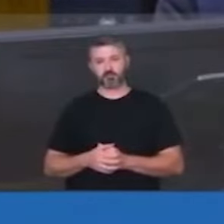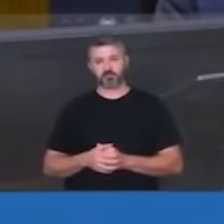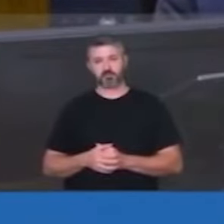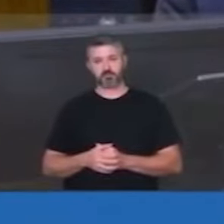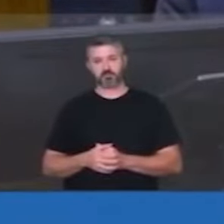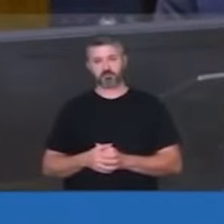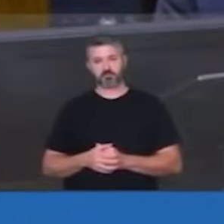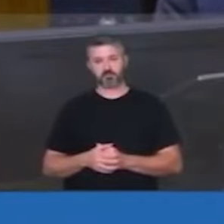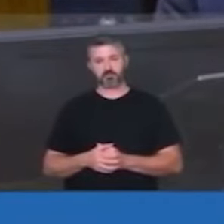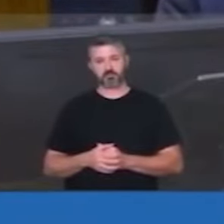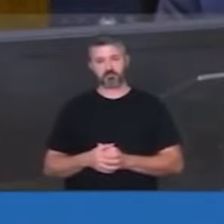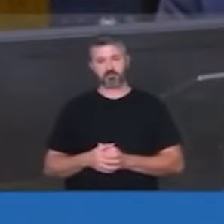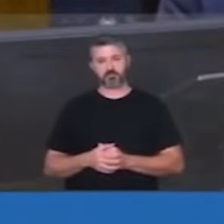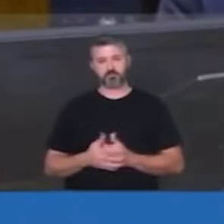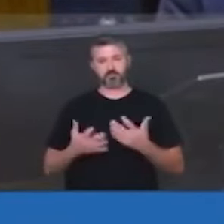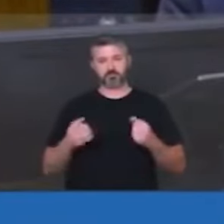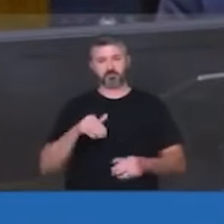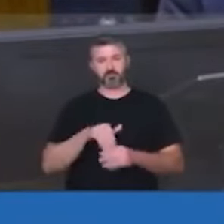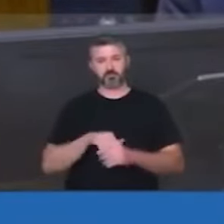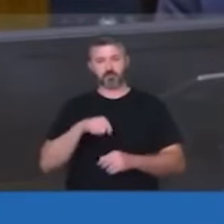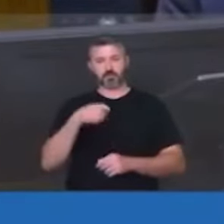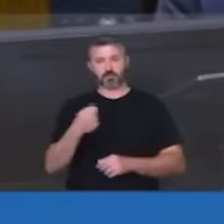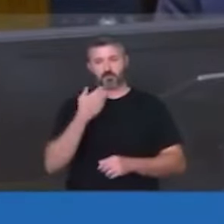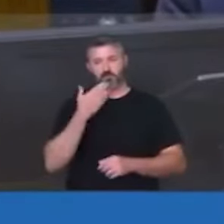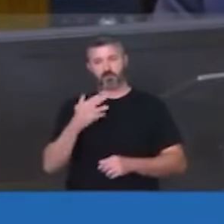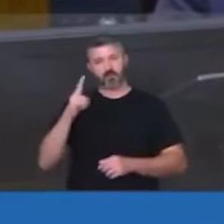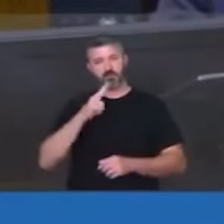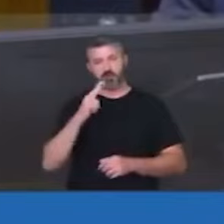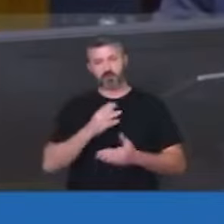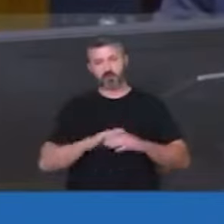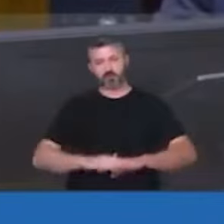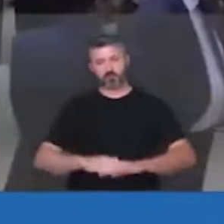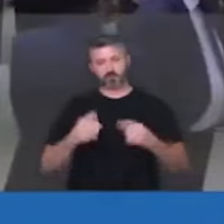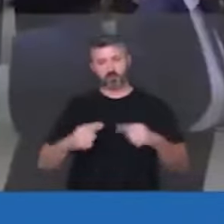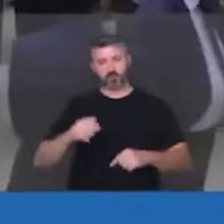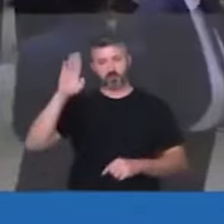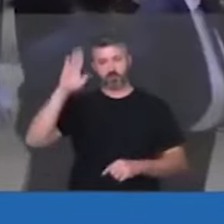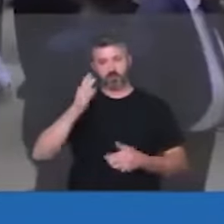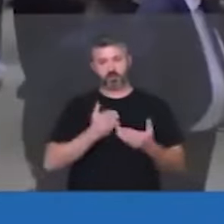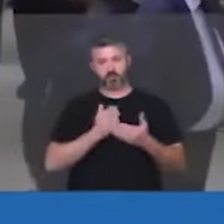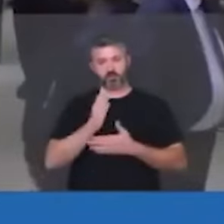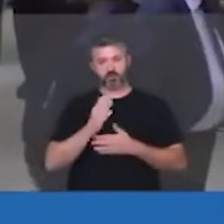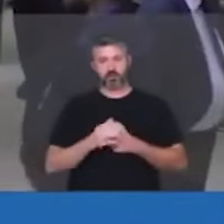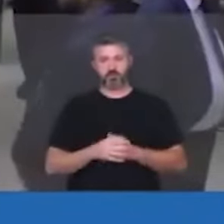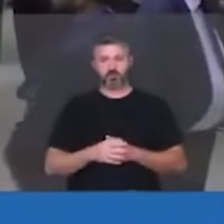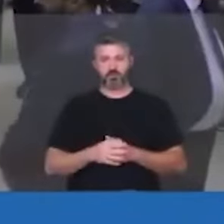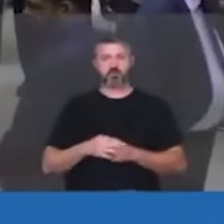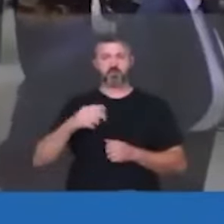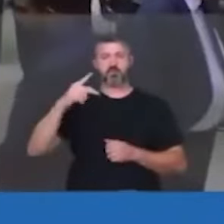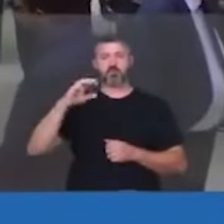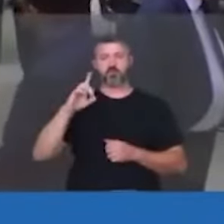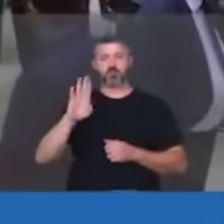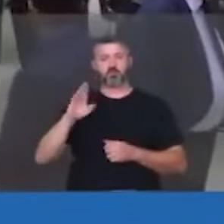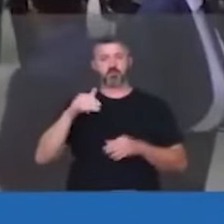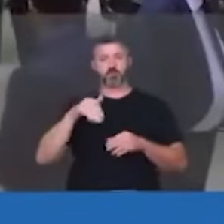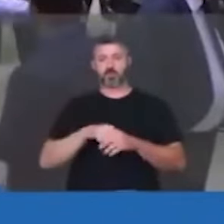Em votação, aqueles que aprovam a urgência permaneçam como se acham aprovada. PCdoB contra, presidente.